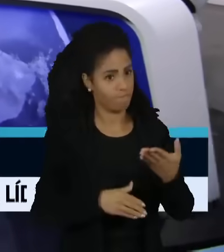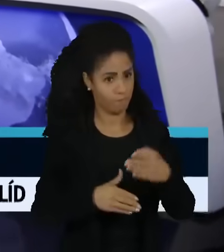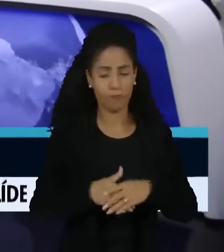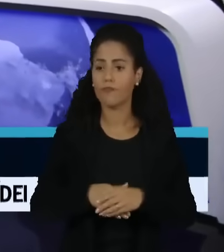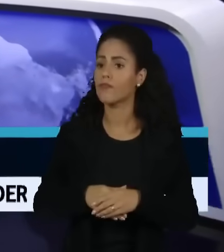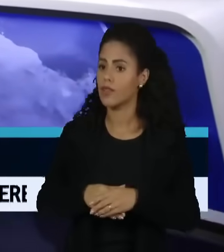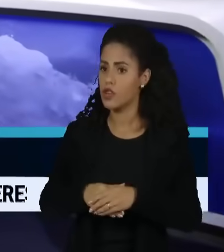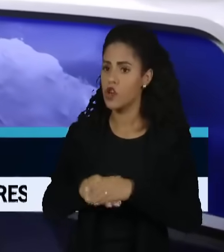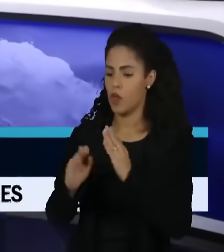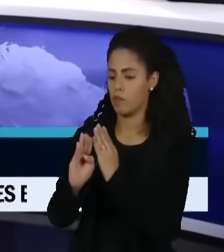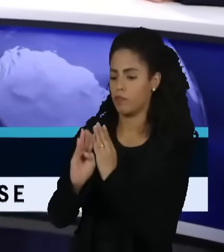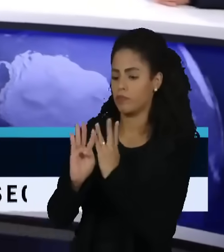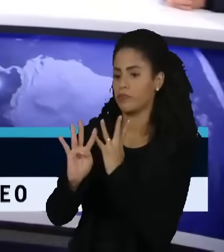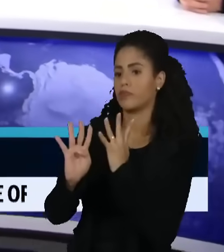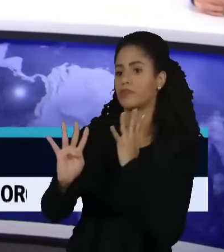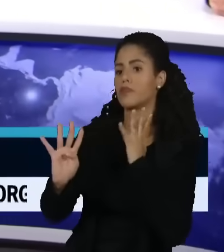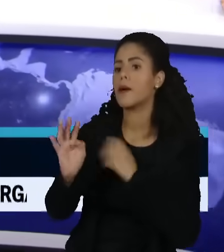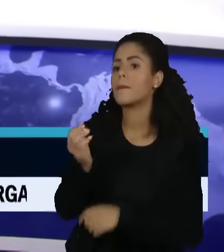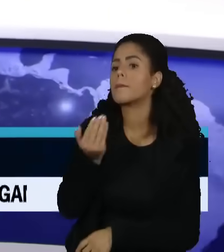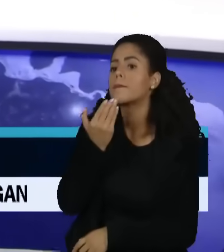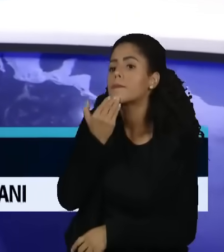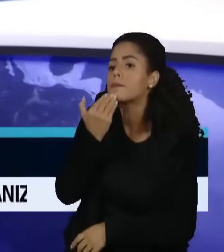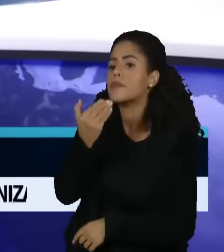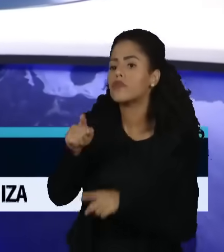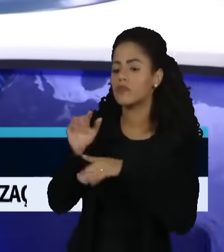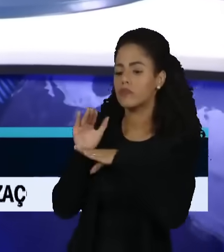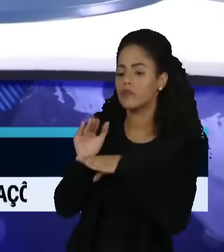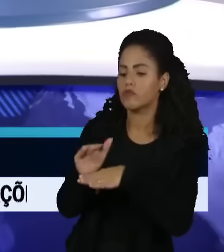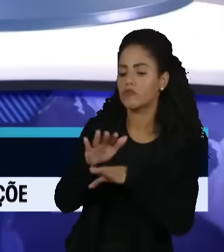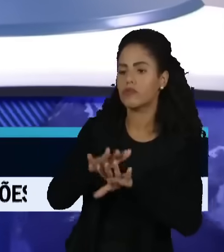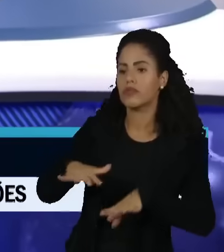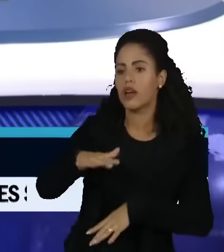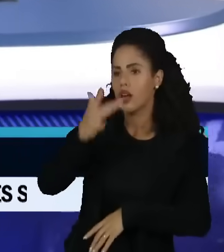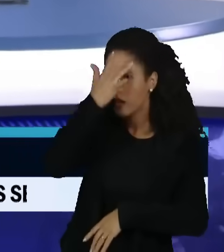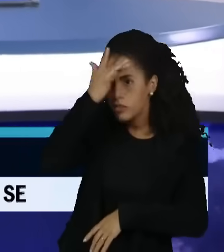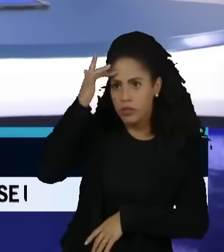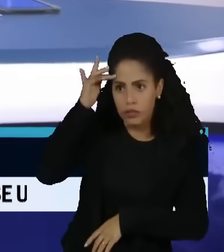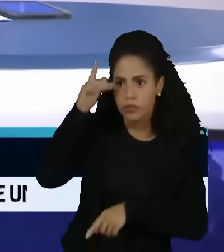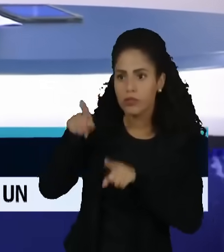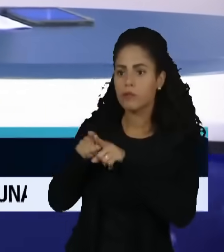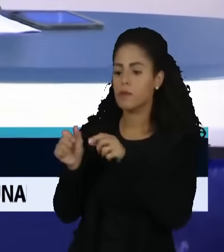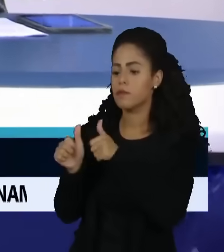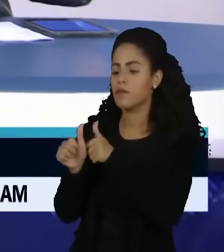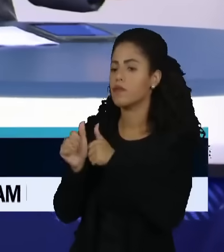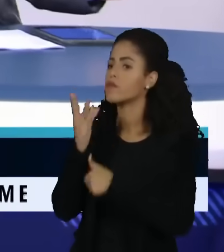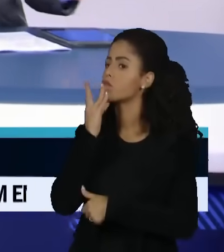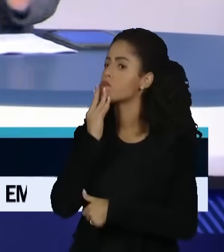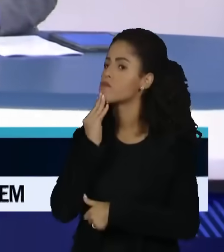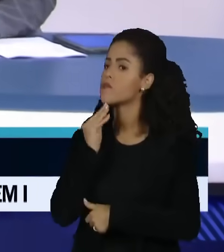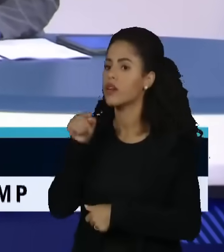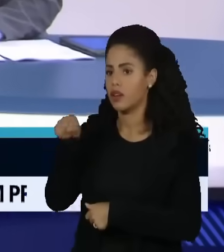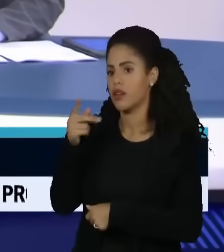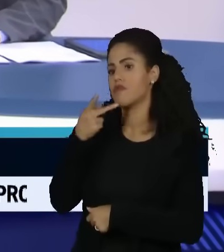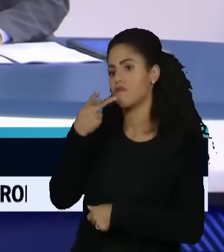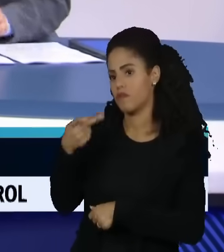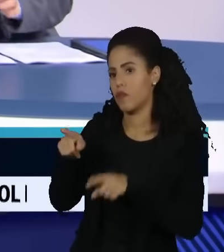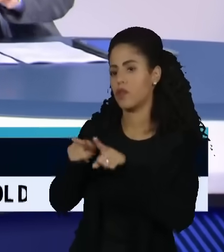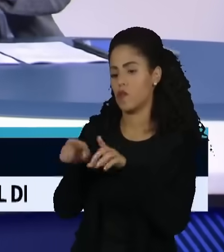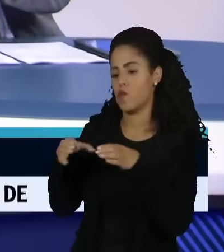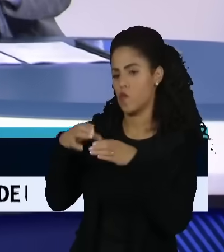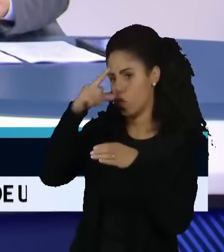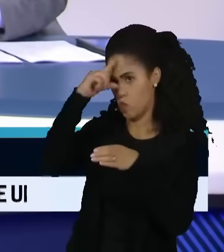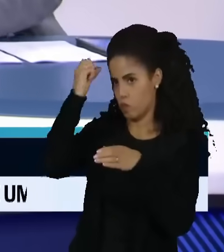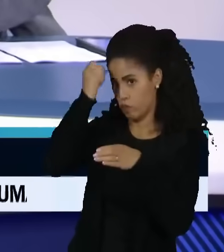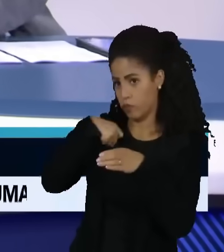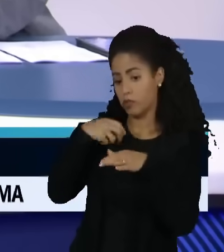um corredor humanitário, pela permissão de chegada de ajuda humanitária por parte de Israel, né? Porque, de um lado, como disse o Vila, a gente tem um grupo extremista e,